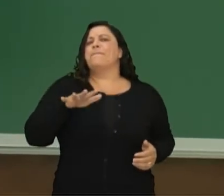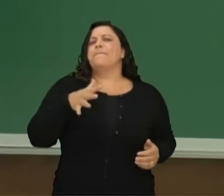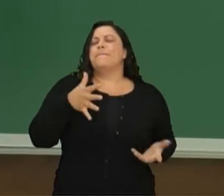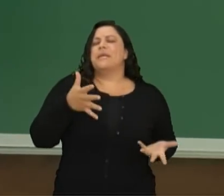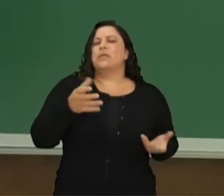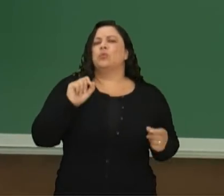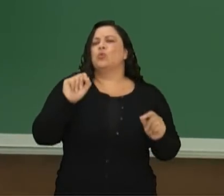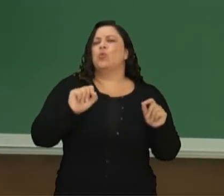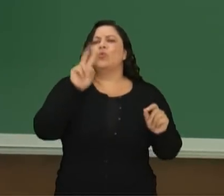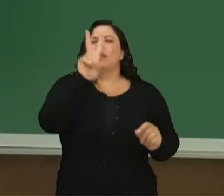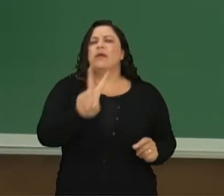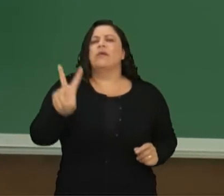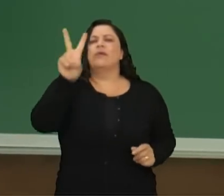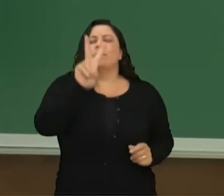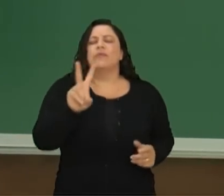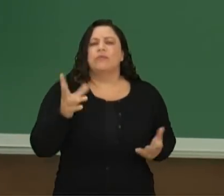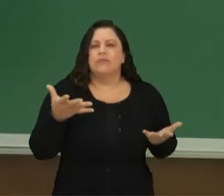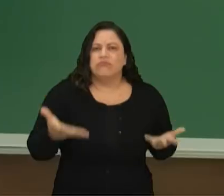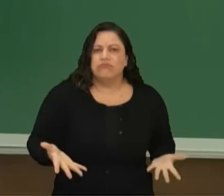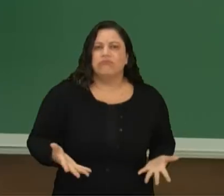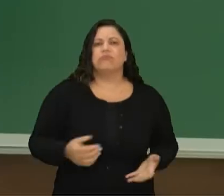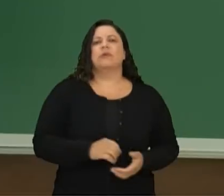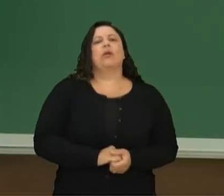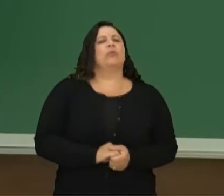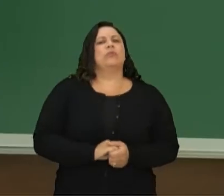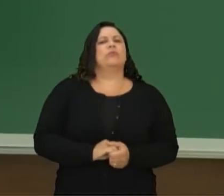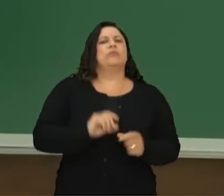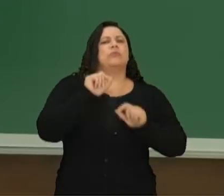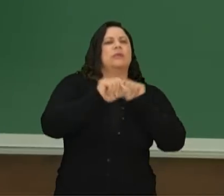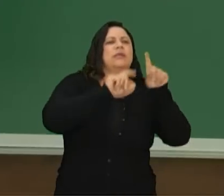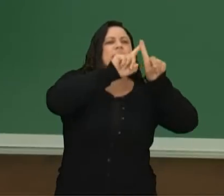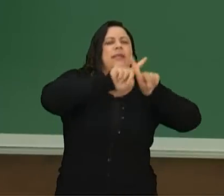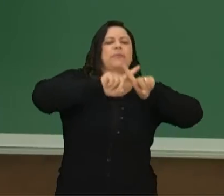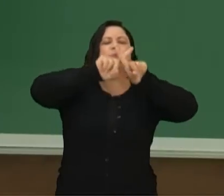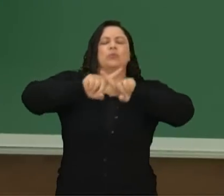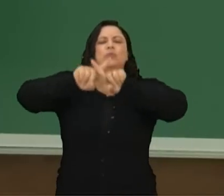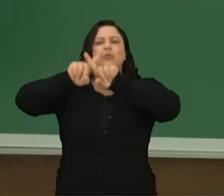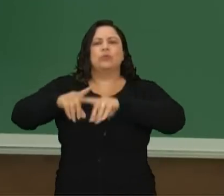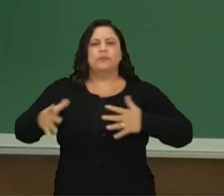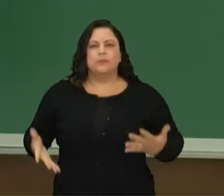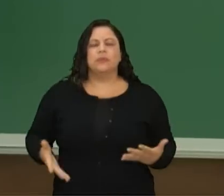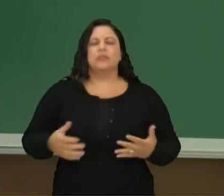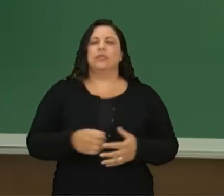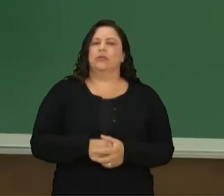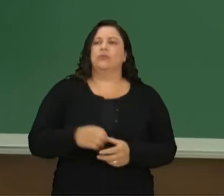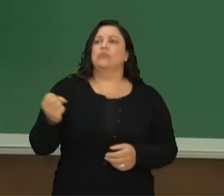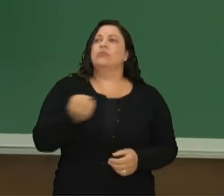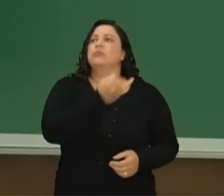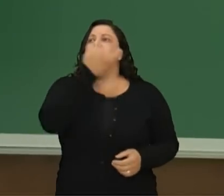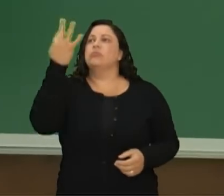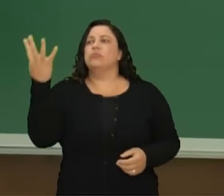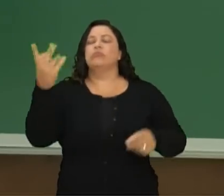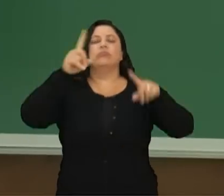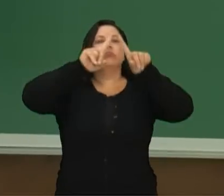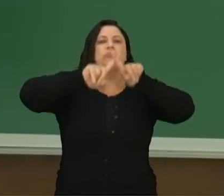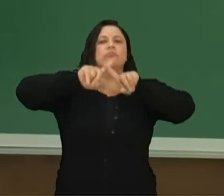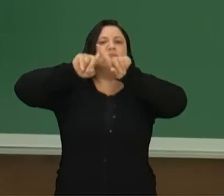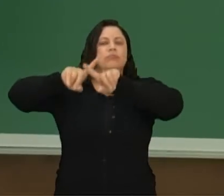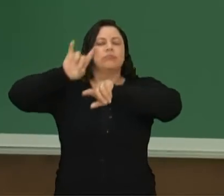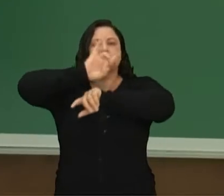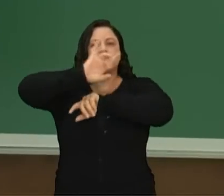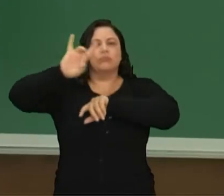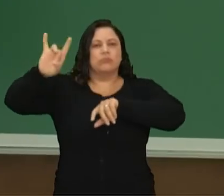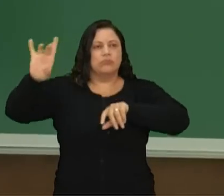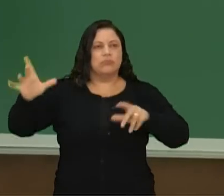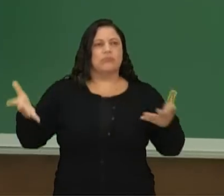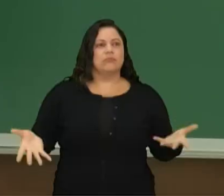nosso peso aqui? Por quem que a gente está multiplicando? Pelo número de trabalhadores, né? Então,